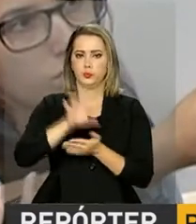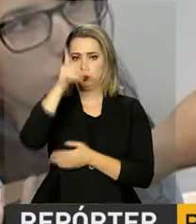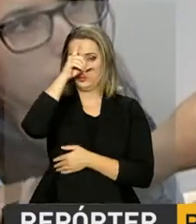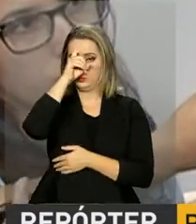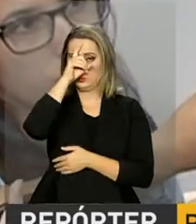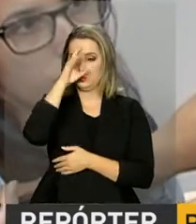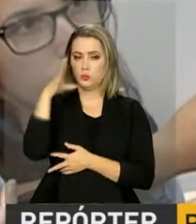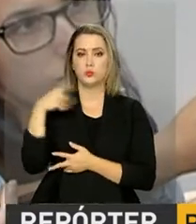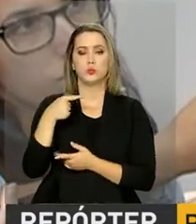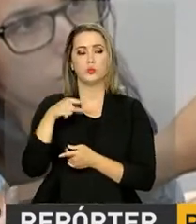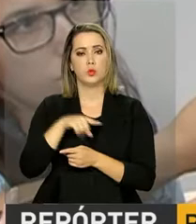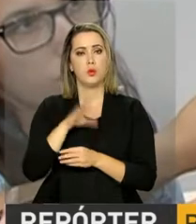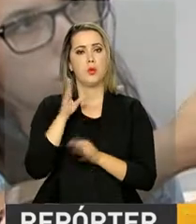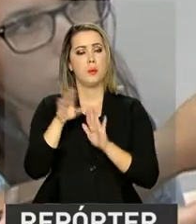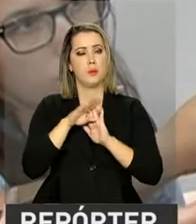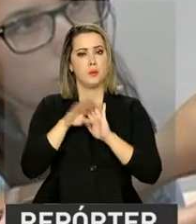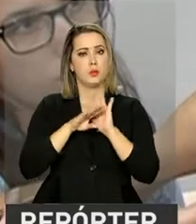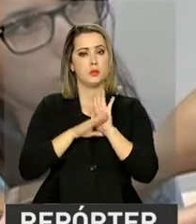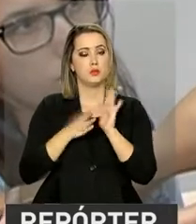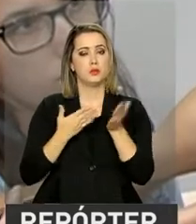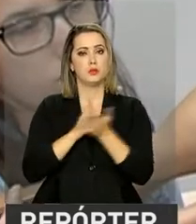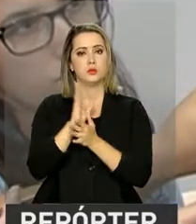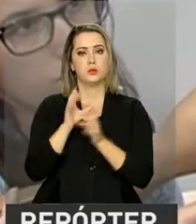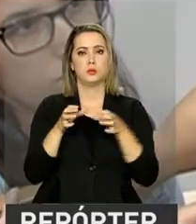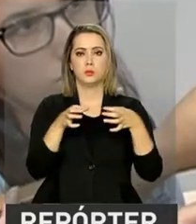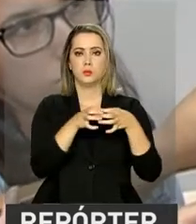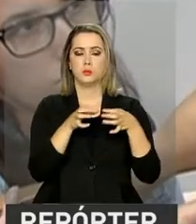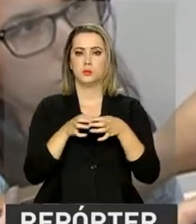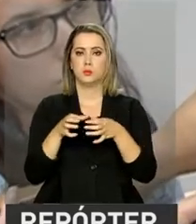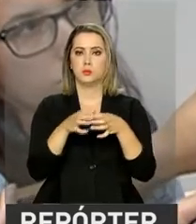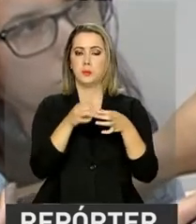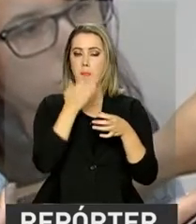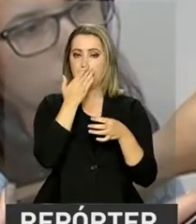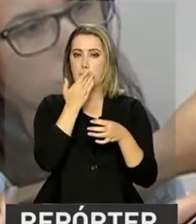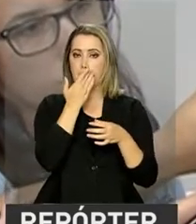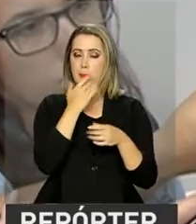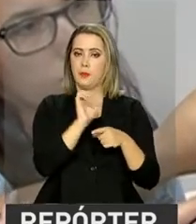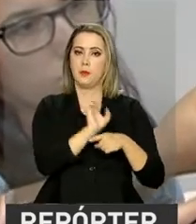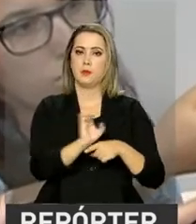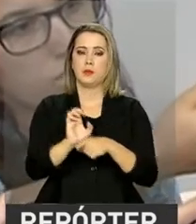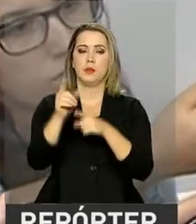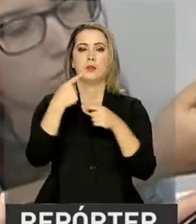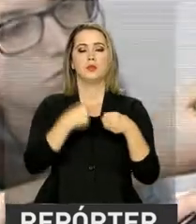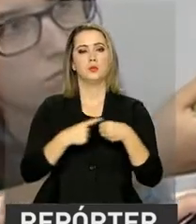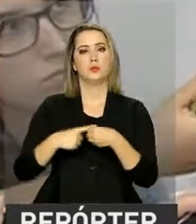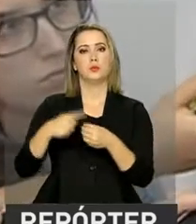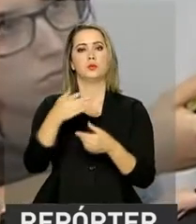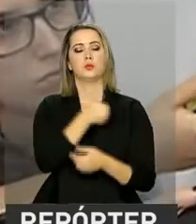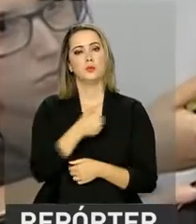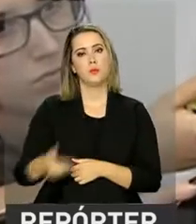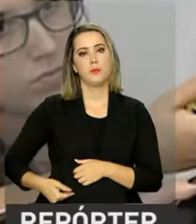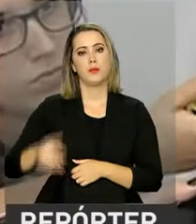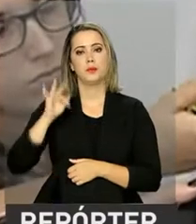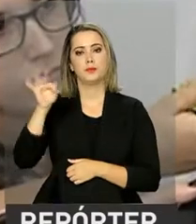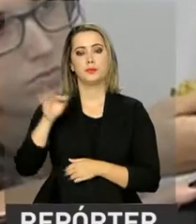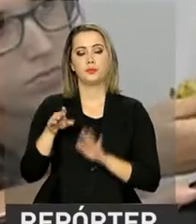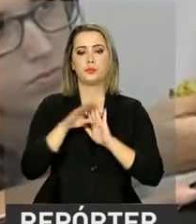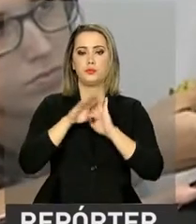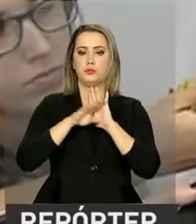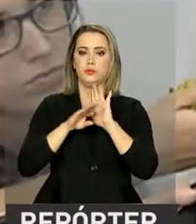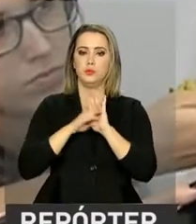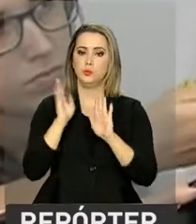de excelência em projetos aprovados pela Comissão Tripartite, Estados, Municípios e União. Projetos esses que vêm no